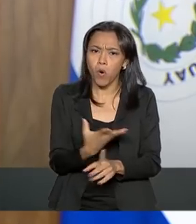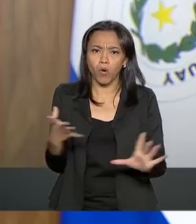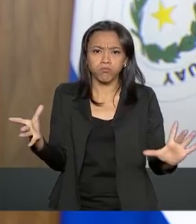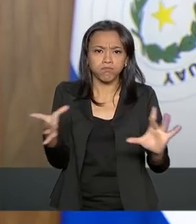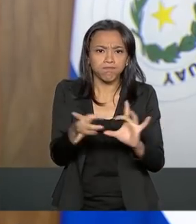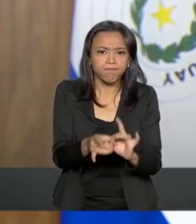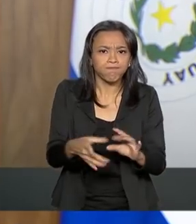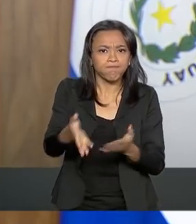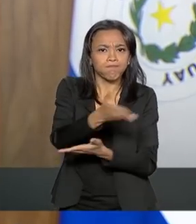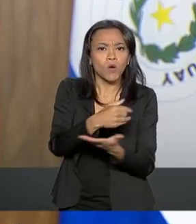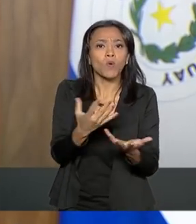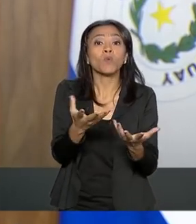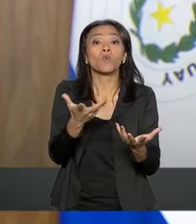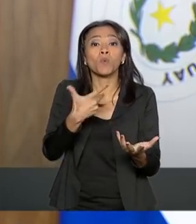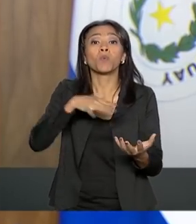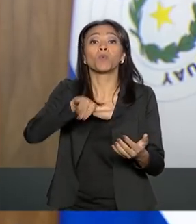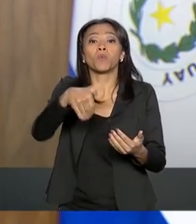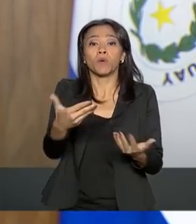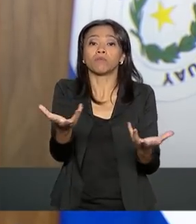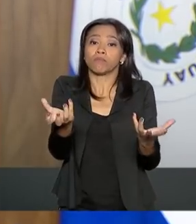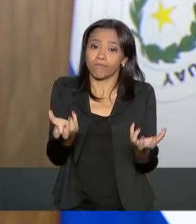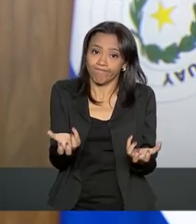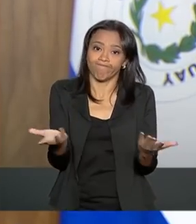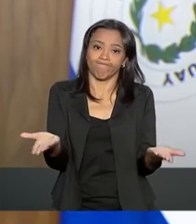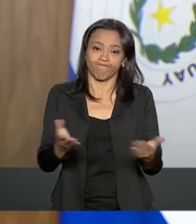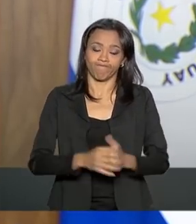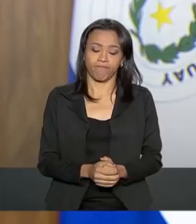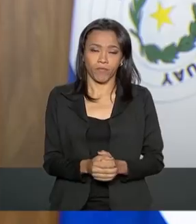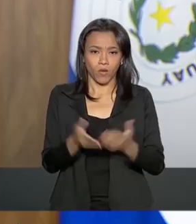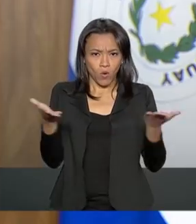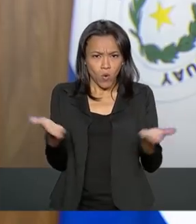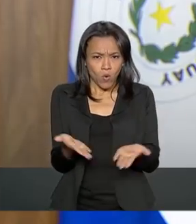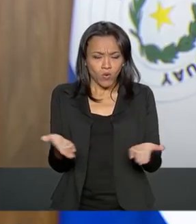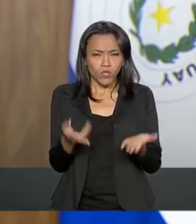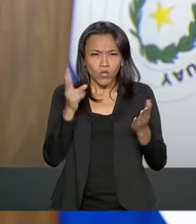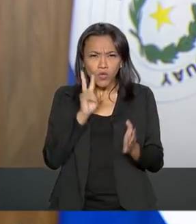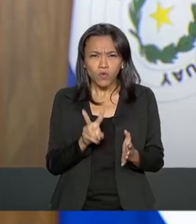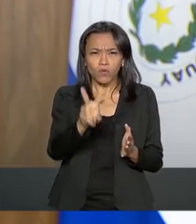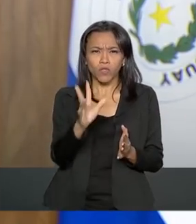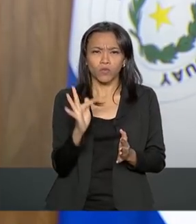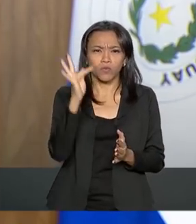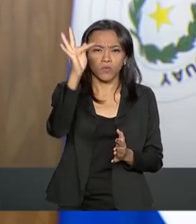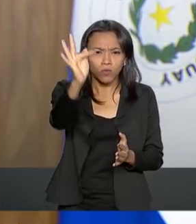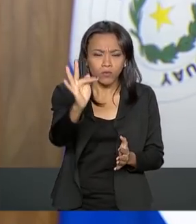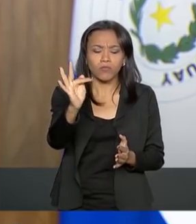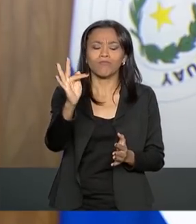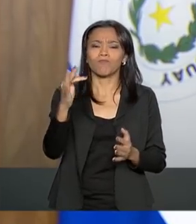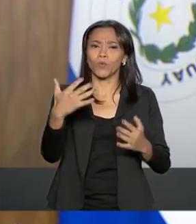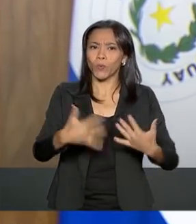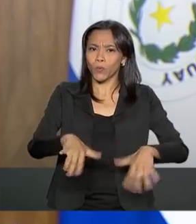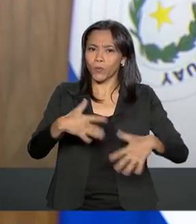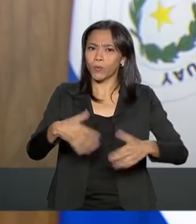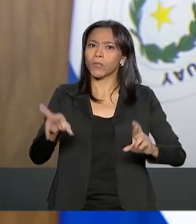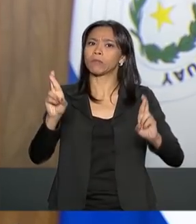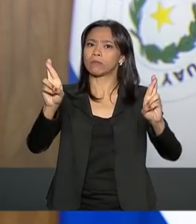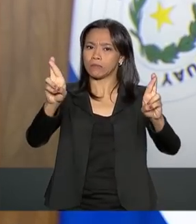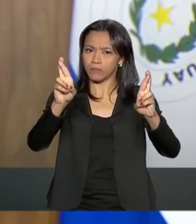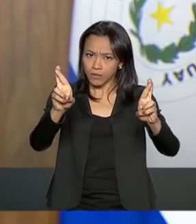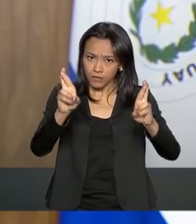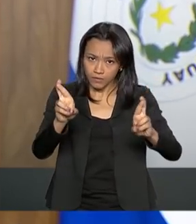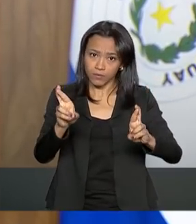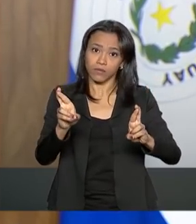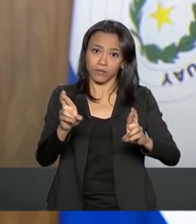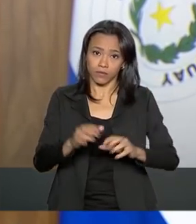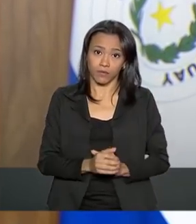presente. Hoje eu vislumbro o futuro com grandes esperanças. Esses